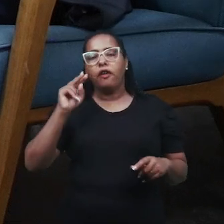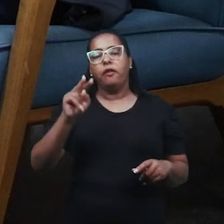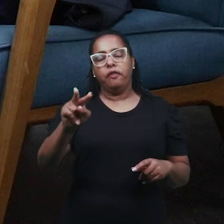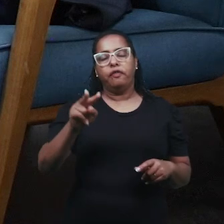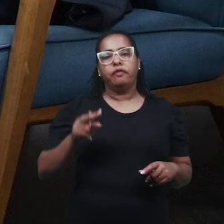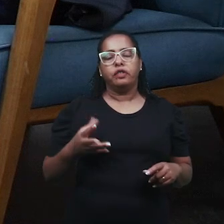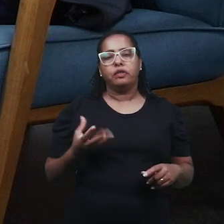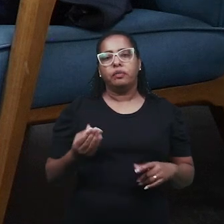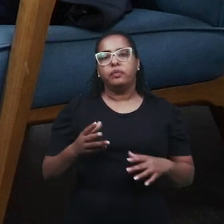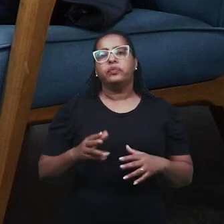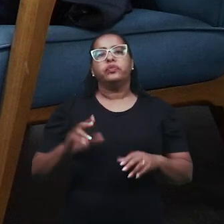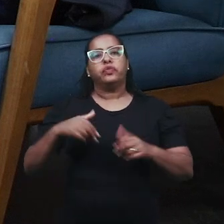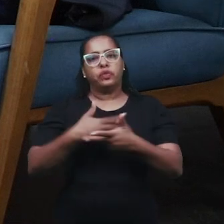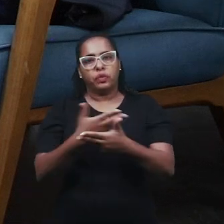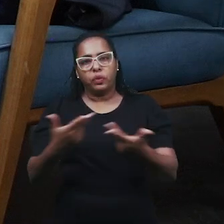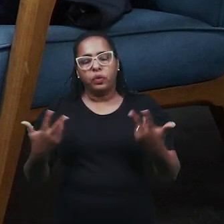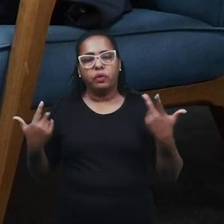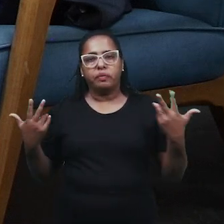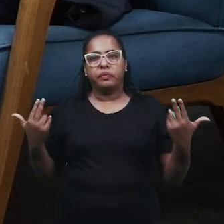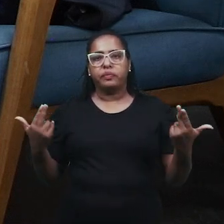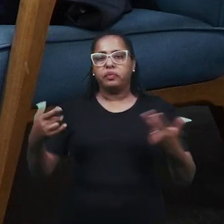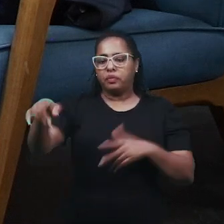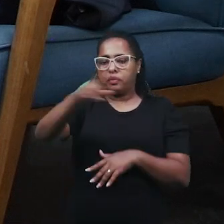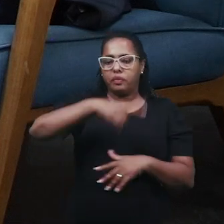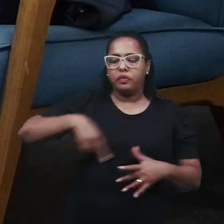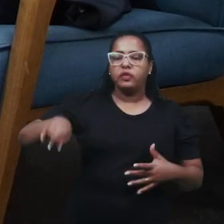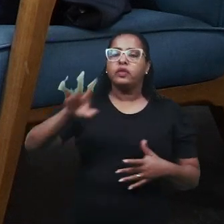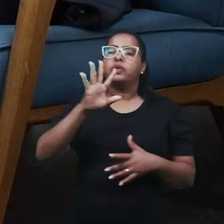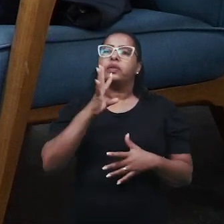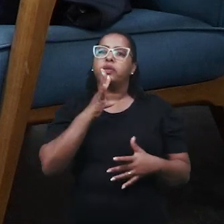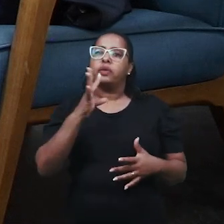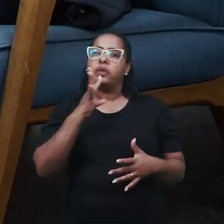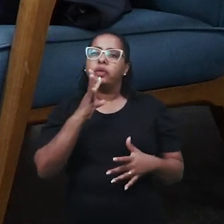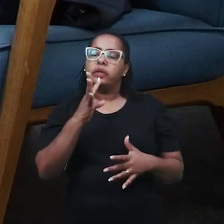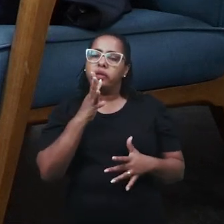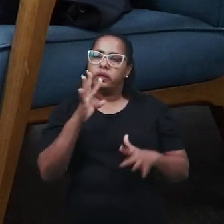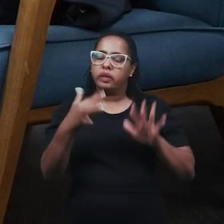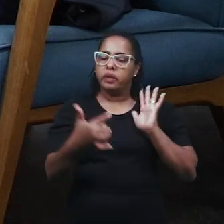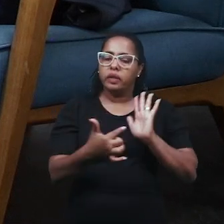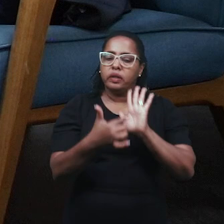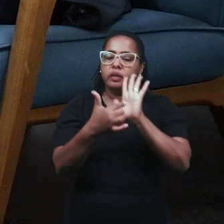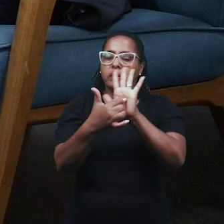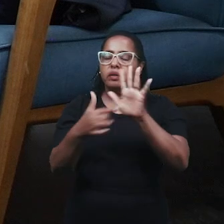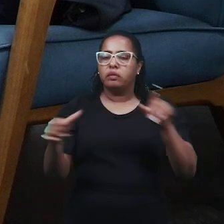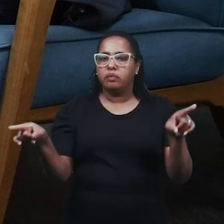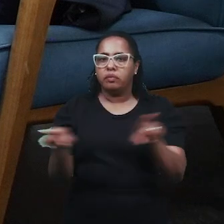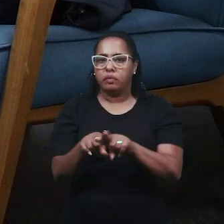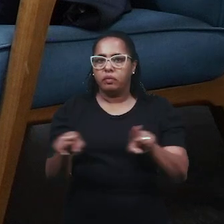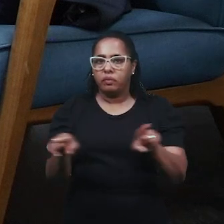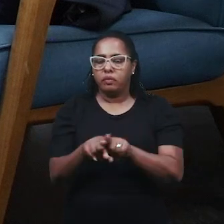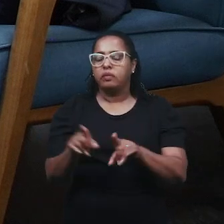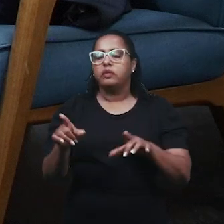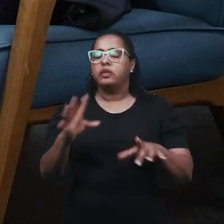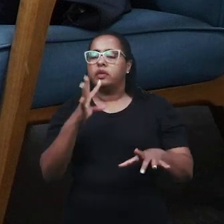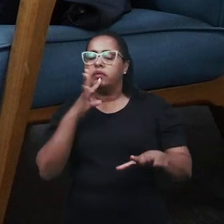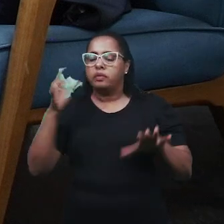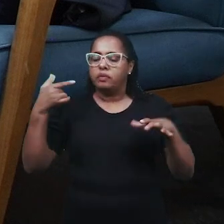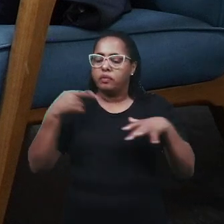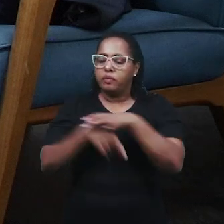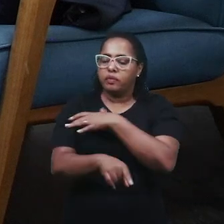bastante situações como essa que acabam nos conhecendo e vêm para conhecer de maneira mais